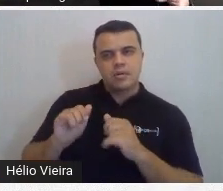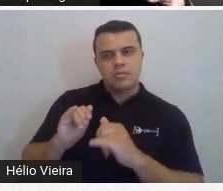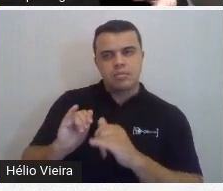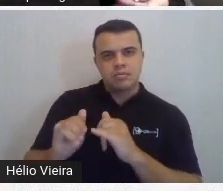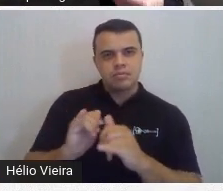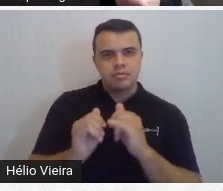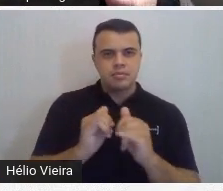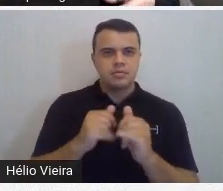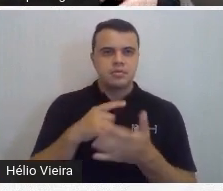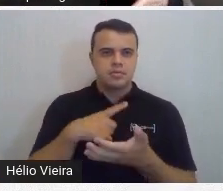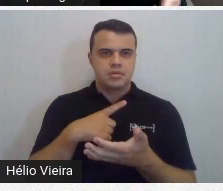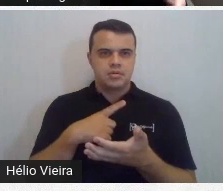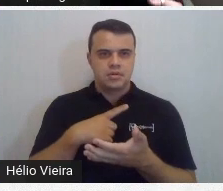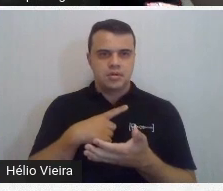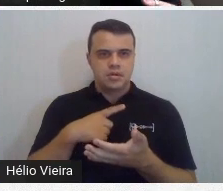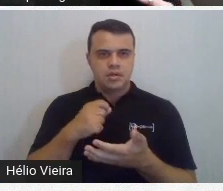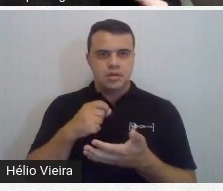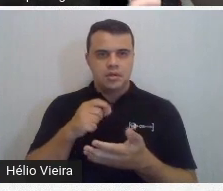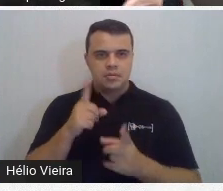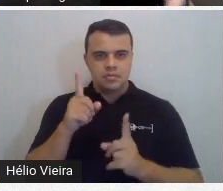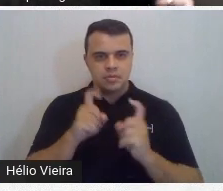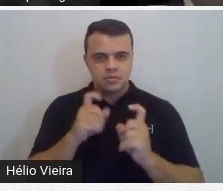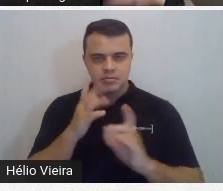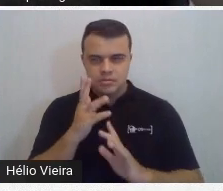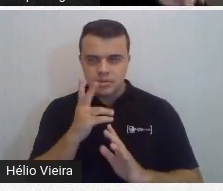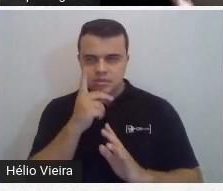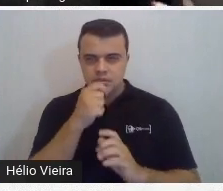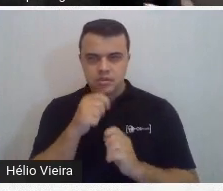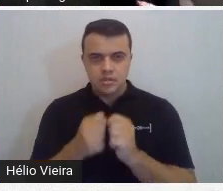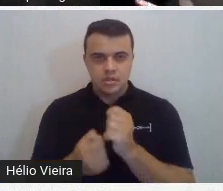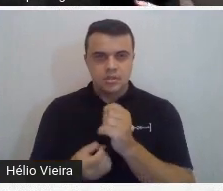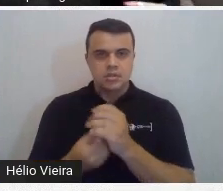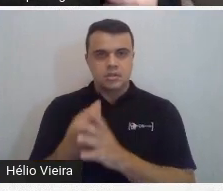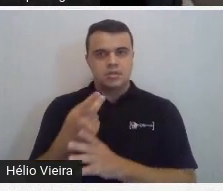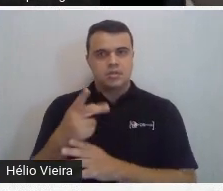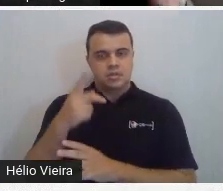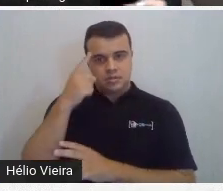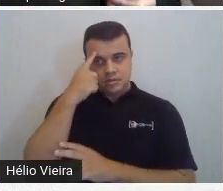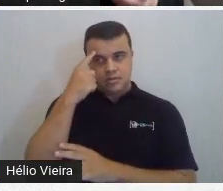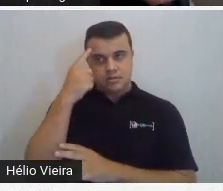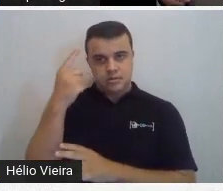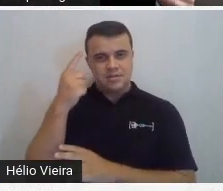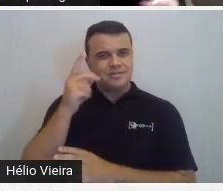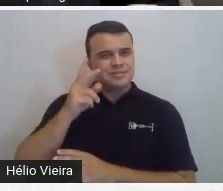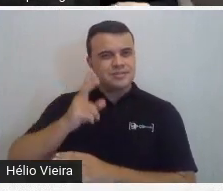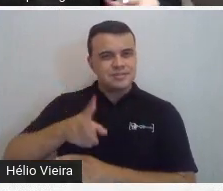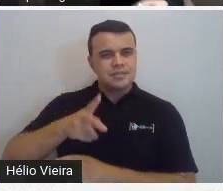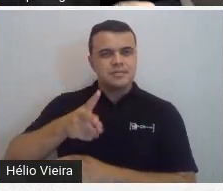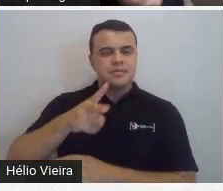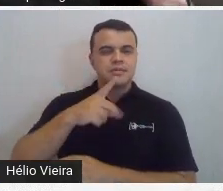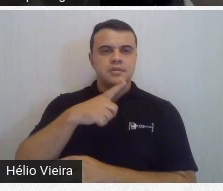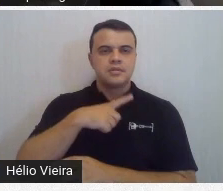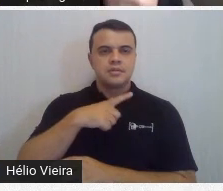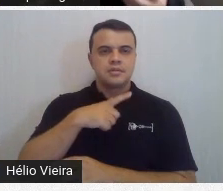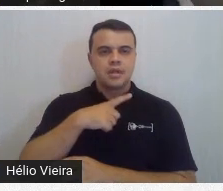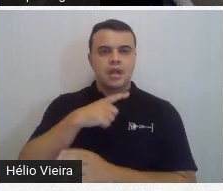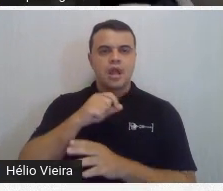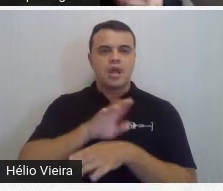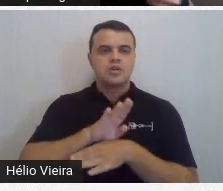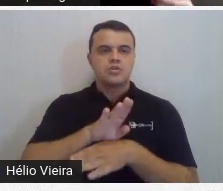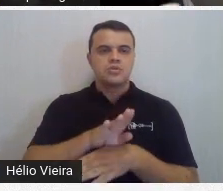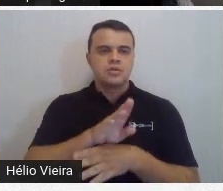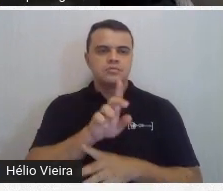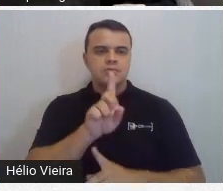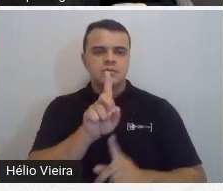tenho a expressão estética que surge a partir daquelas ideias. Mas eu tenho sempre alguma corroboração